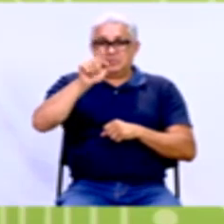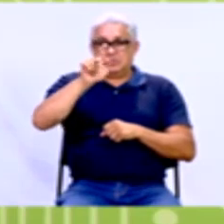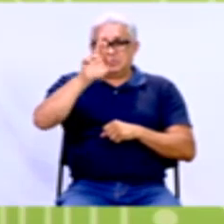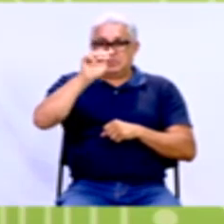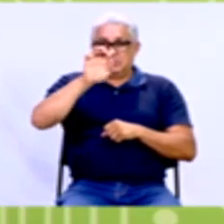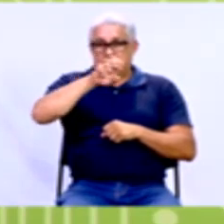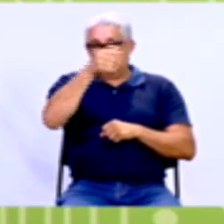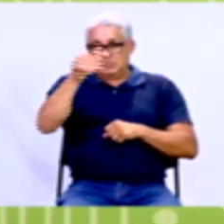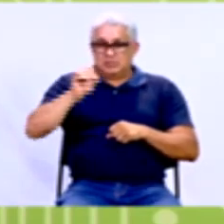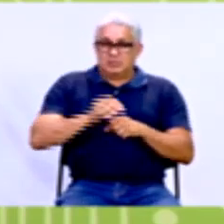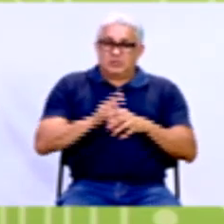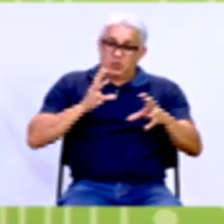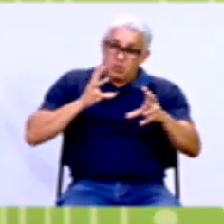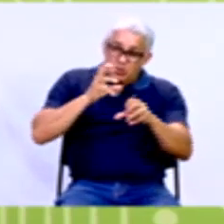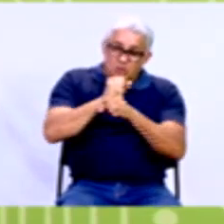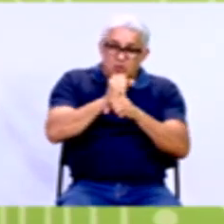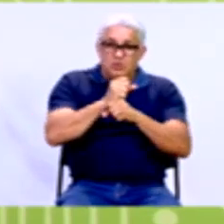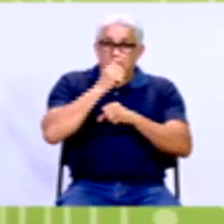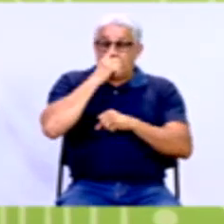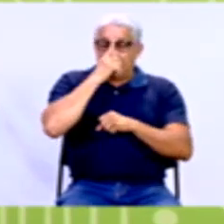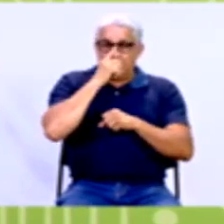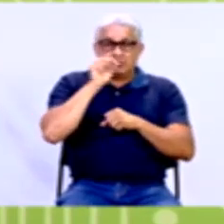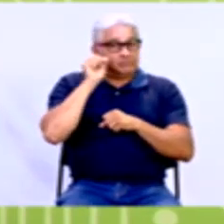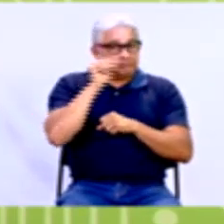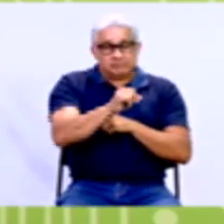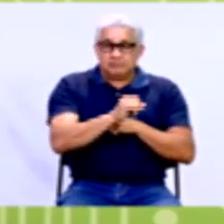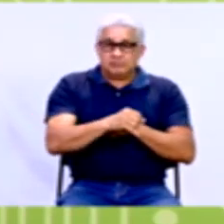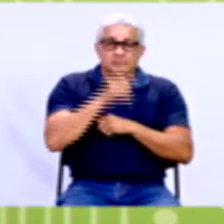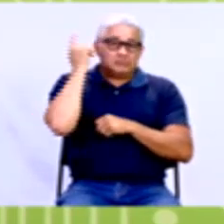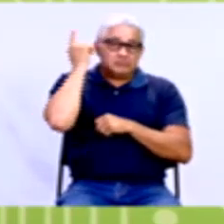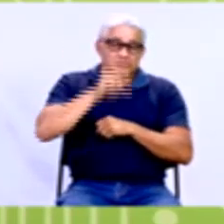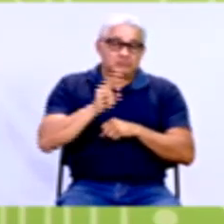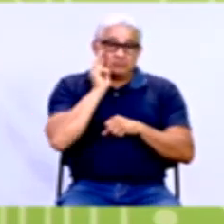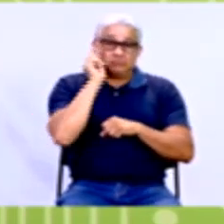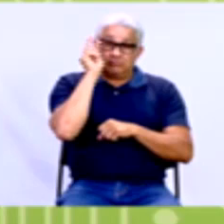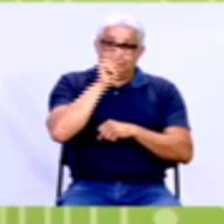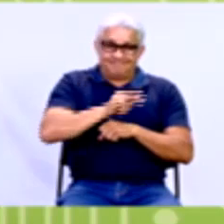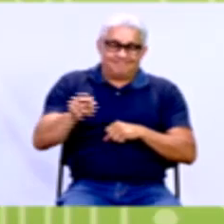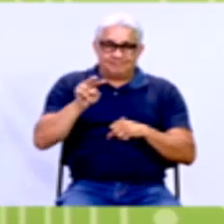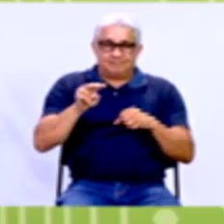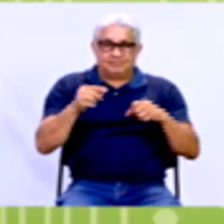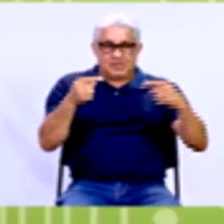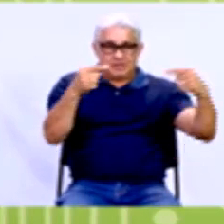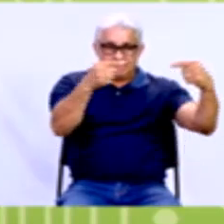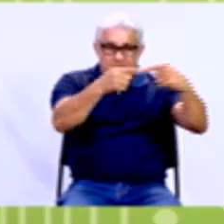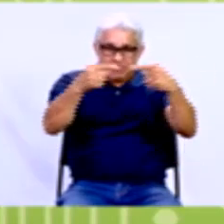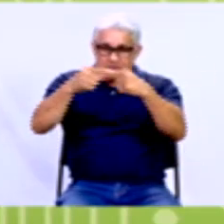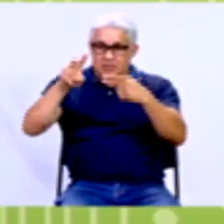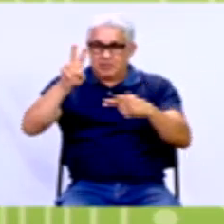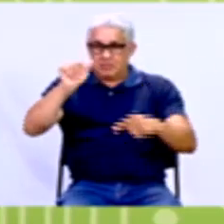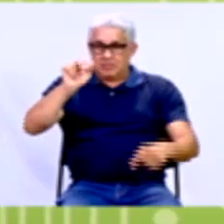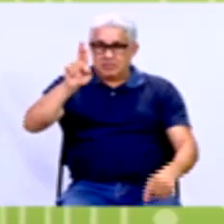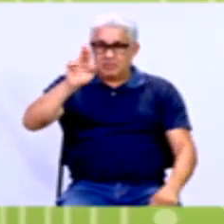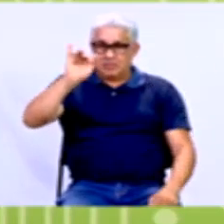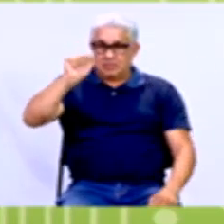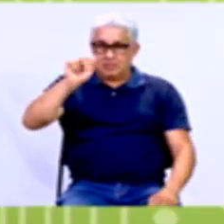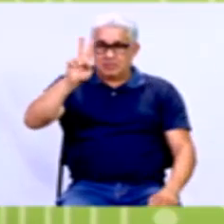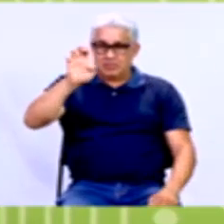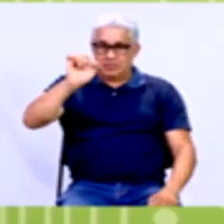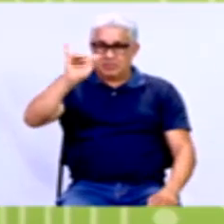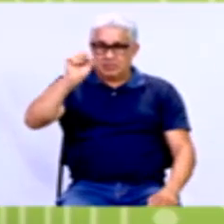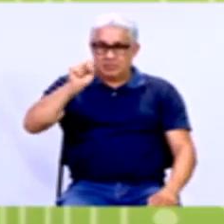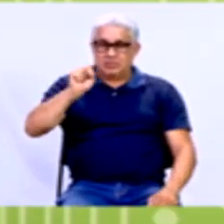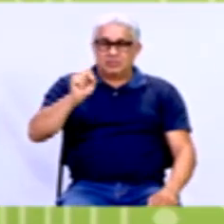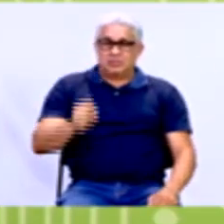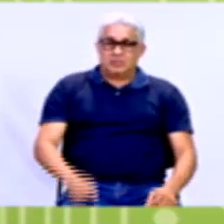chegar à equação da reta de regressão, se a gente viu que aquelas variáveis teve correlação, tá? Se as variáveis não teve